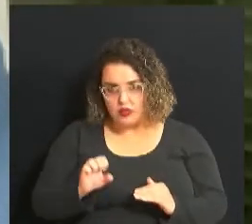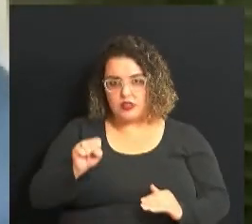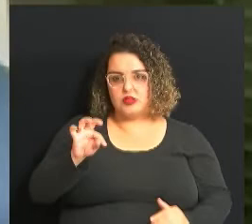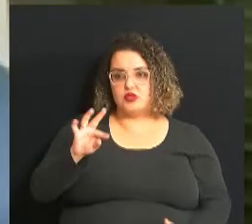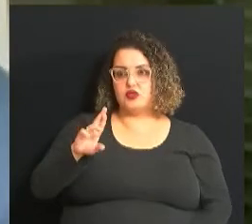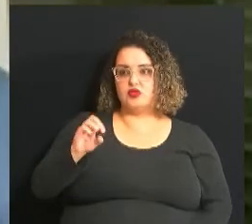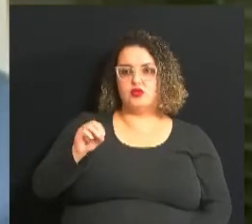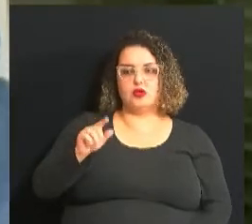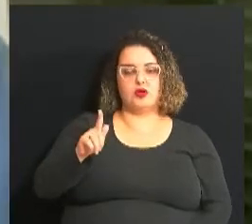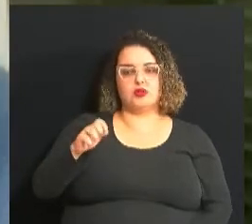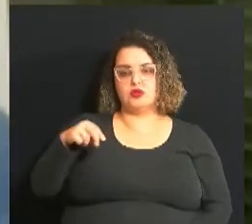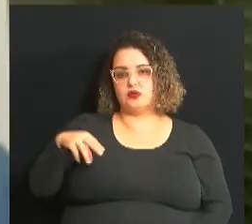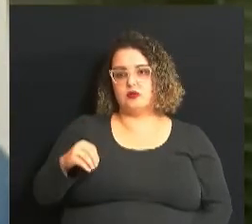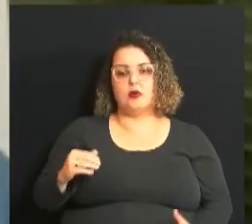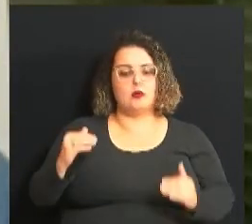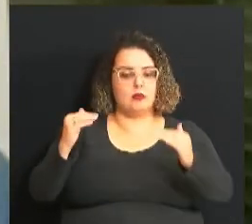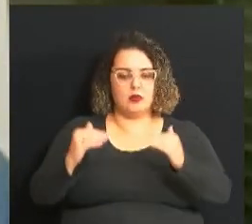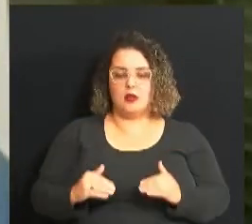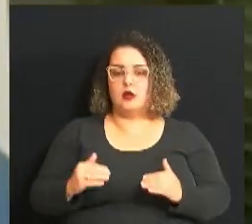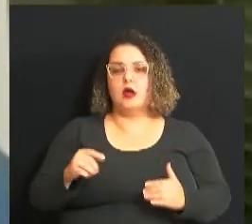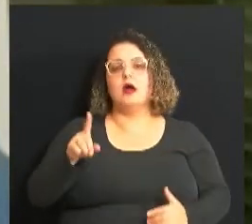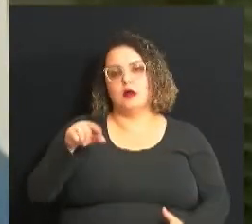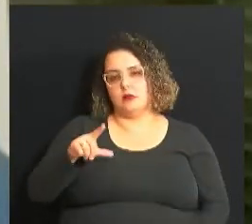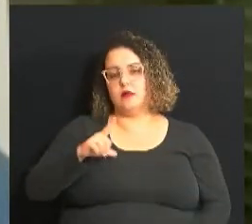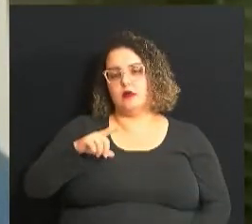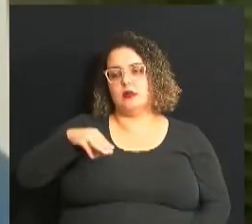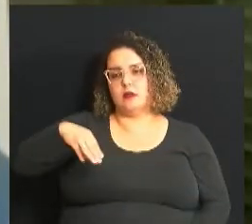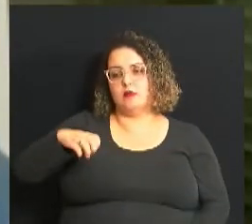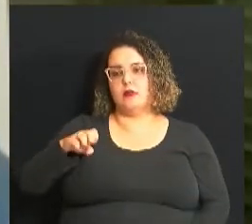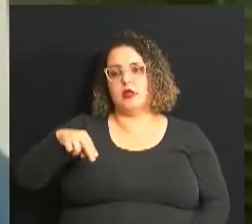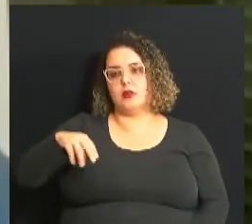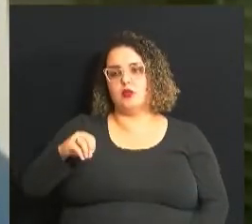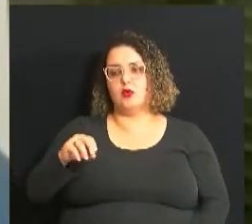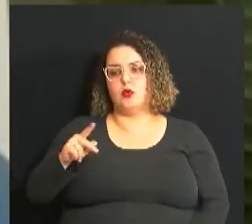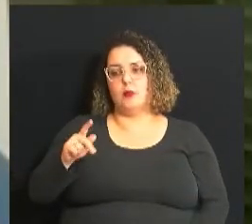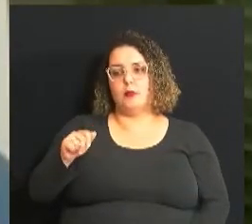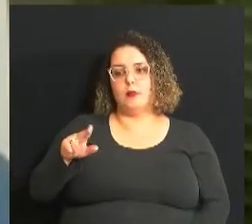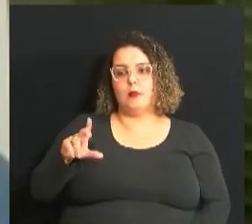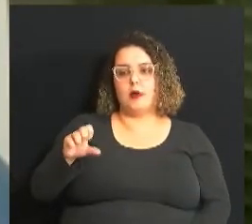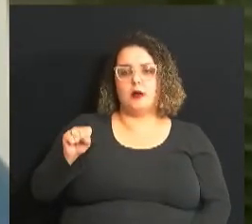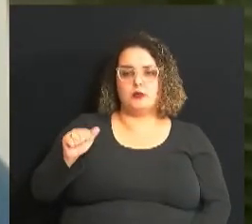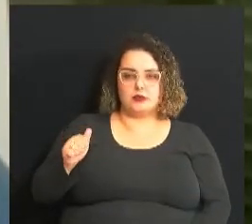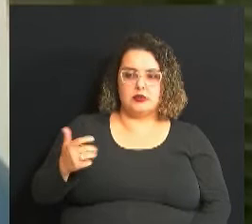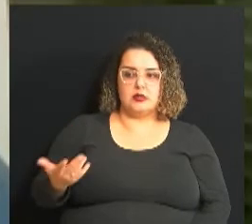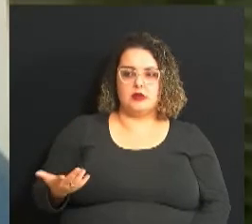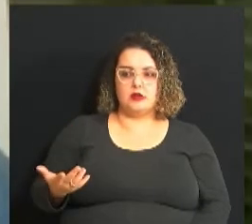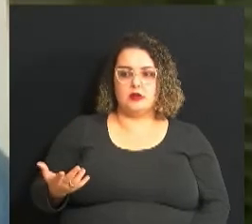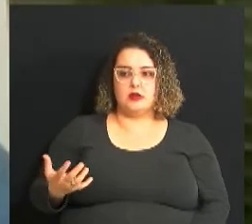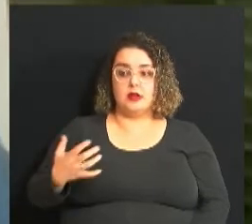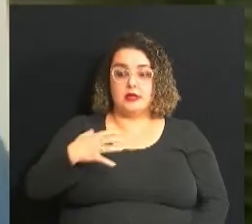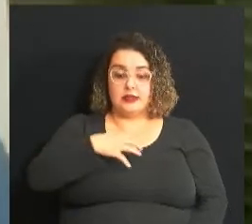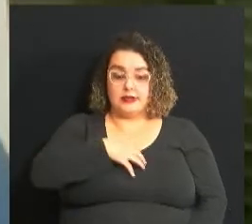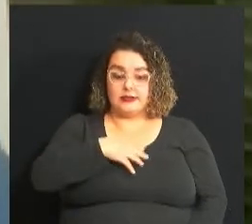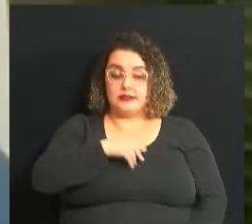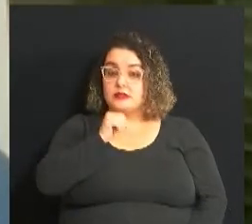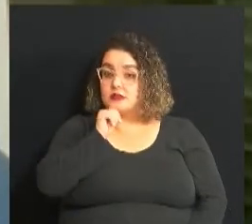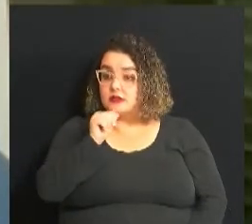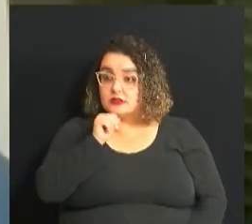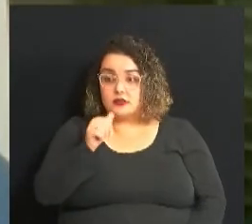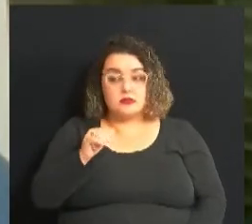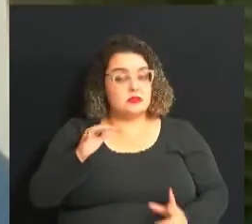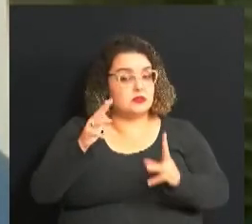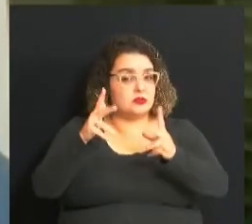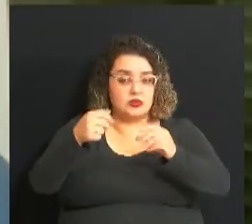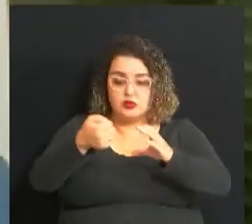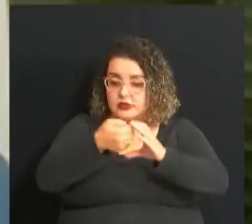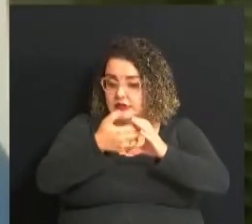ter menopausa. A menopausa é vamos dizer, a cessação das menstruações e todas as